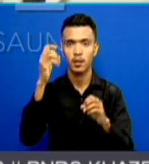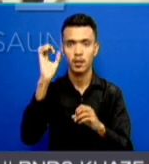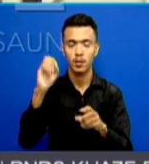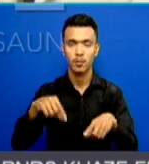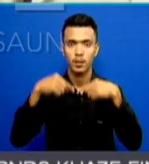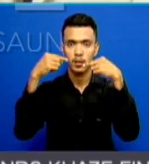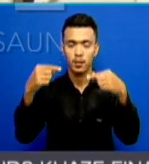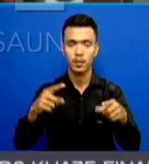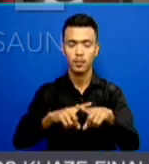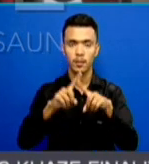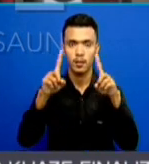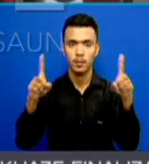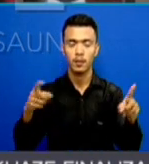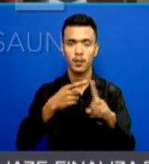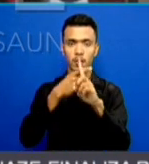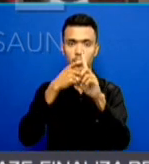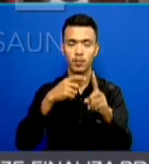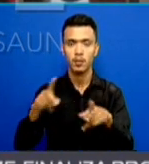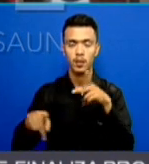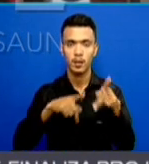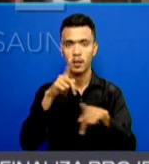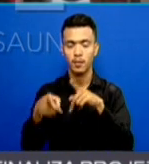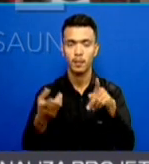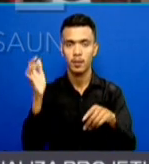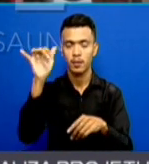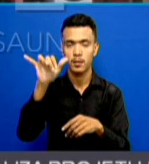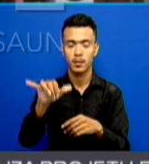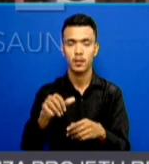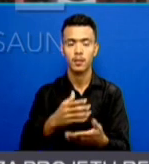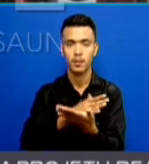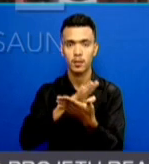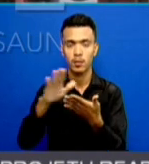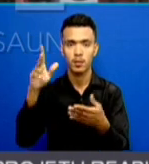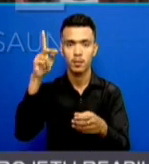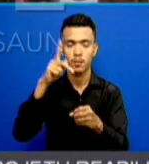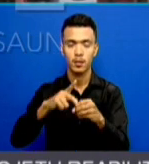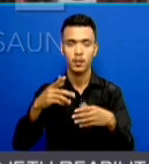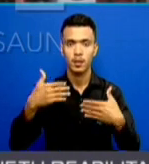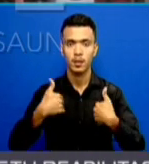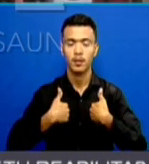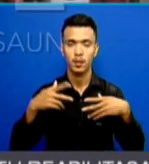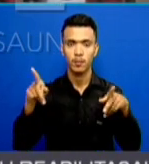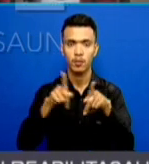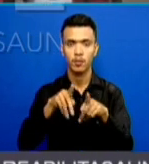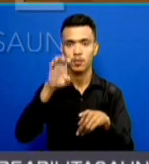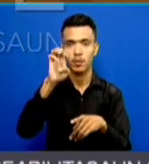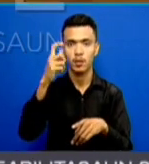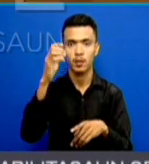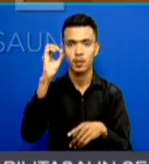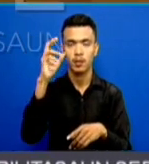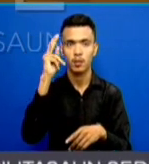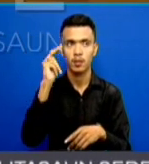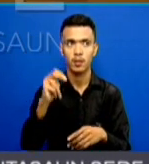entrega diretamente. Mas belli husi cliente Sira nebe durante, né? Sosa mina e posto abastecimento Eto Nian.